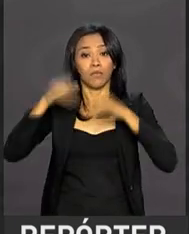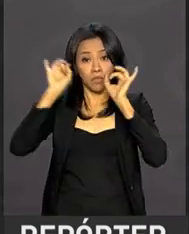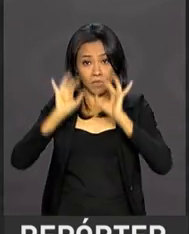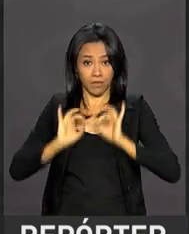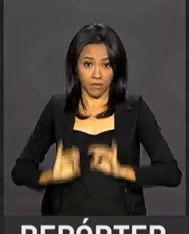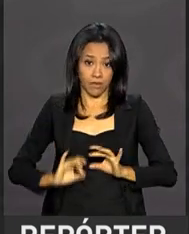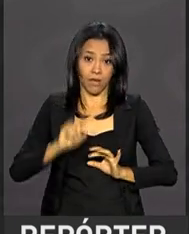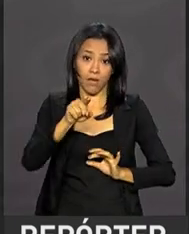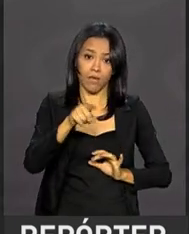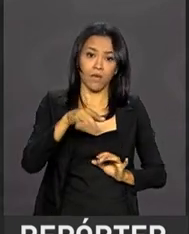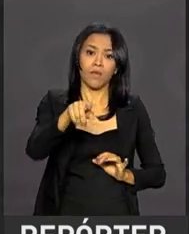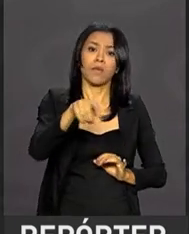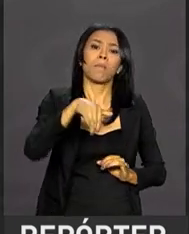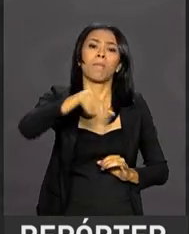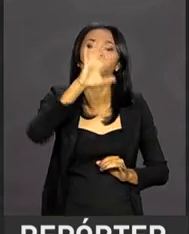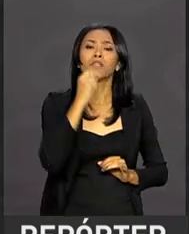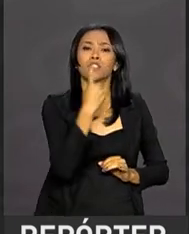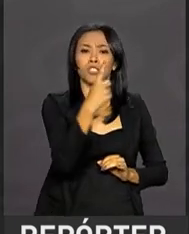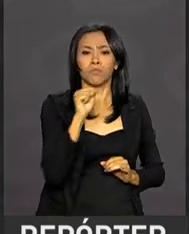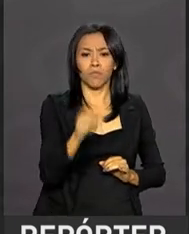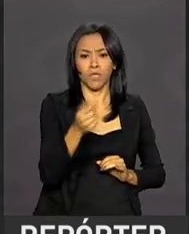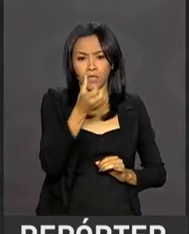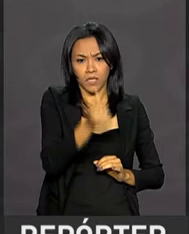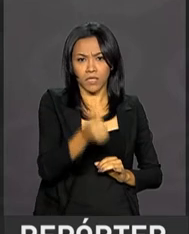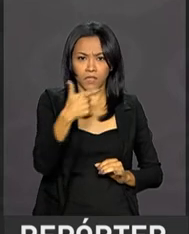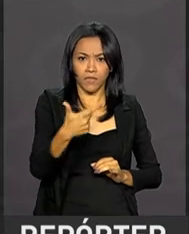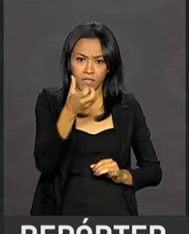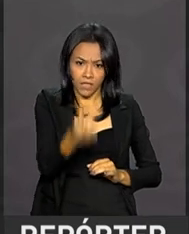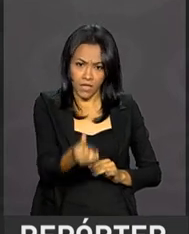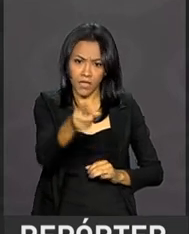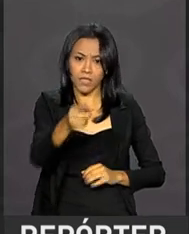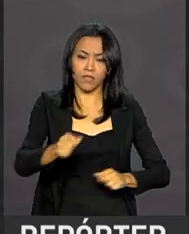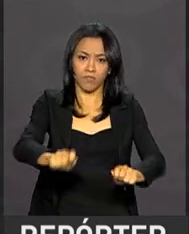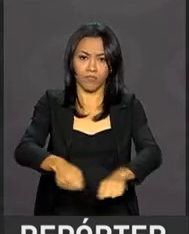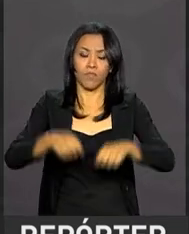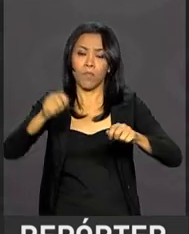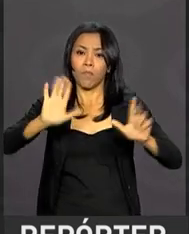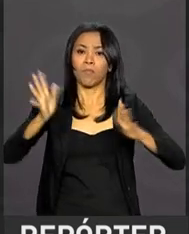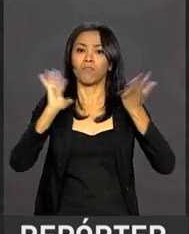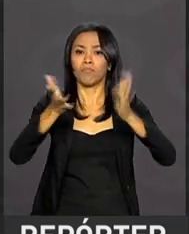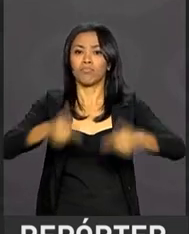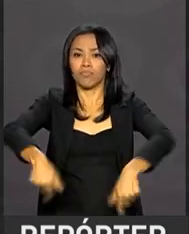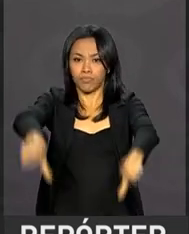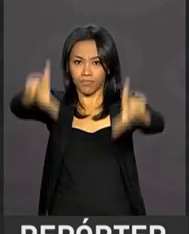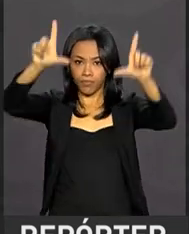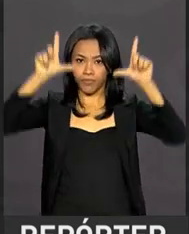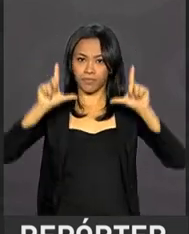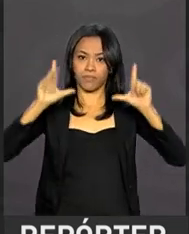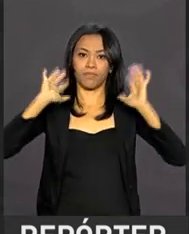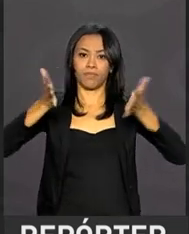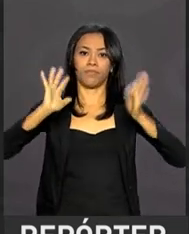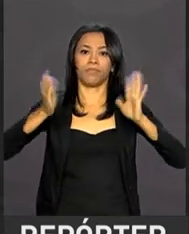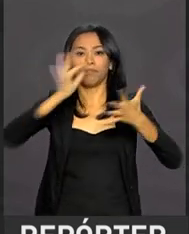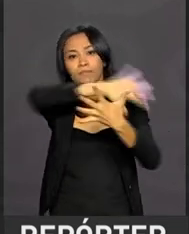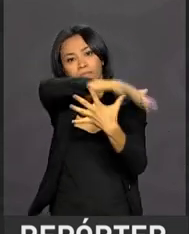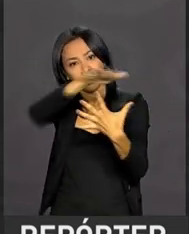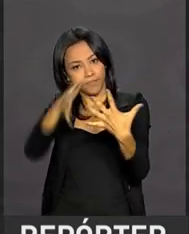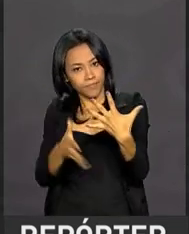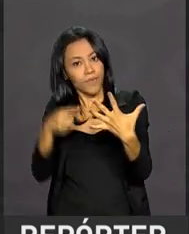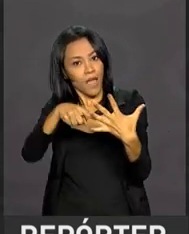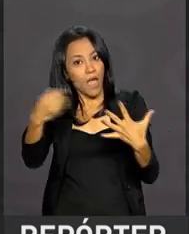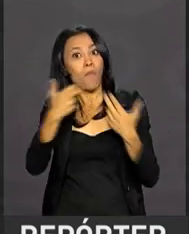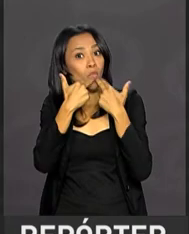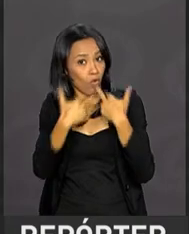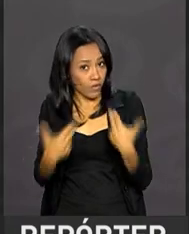deixes mais de 1.600 realizaram vídeo provas traduzidas em libras a língua brasileira de sinais uma